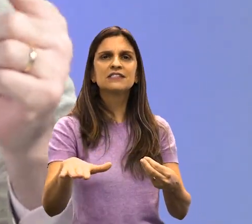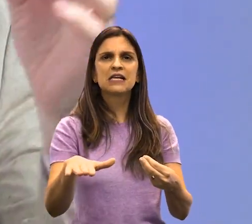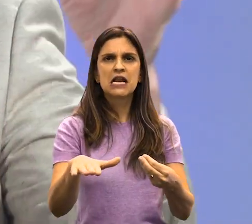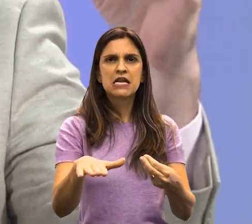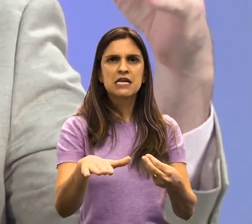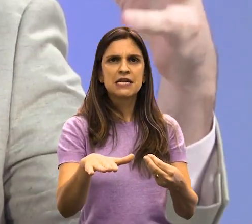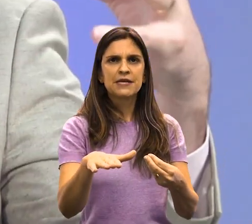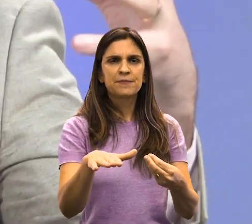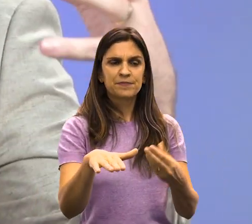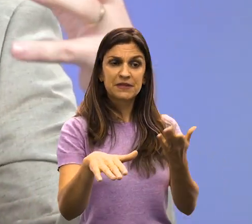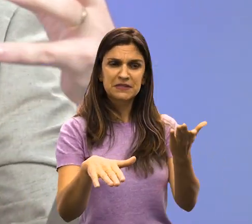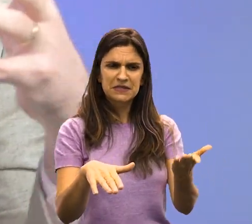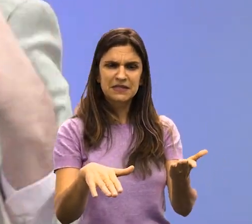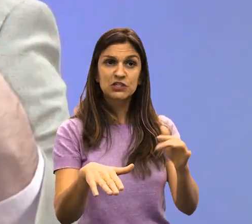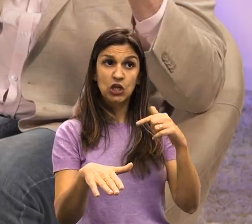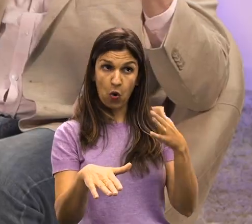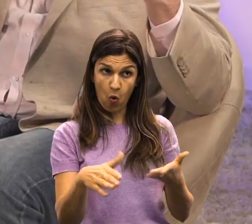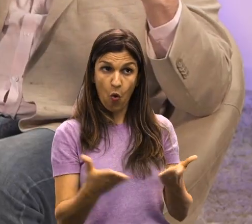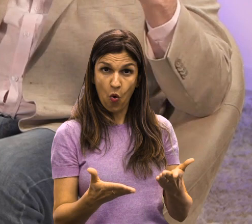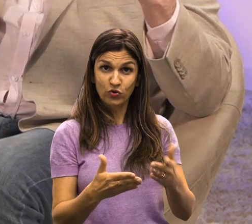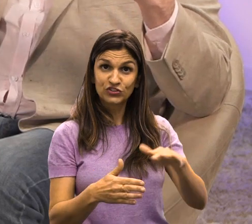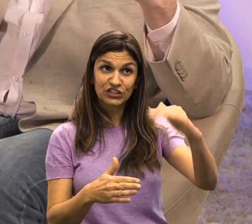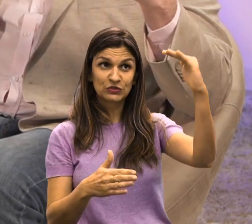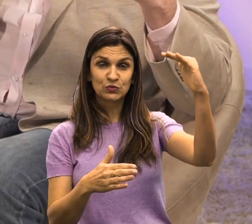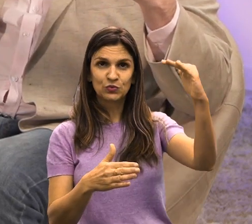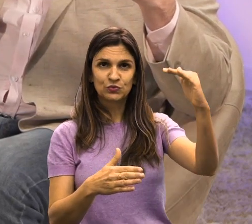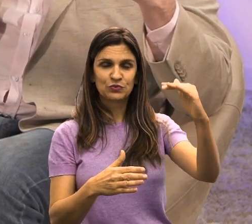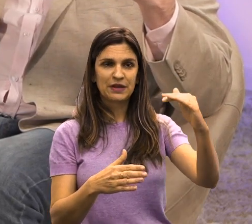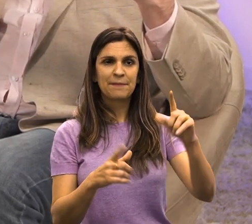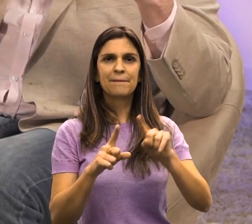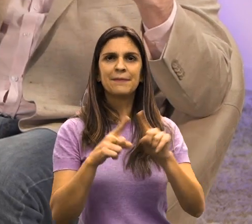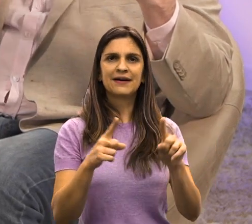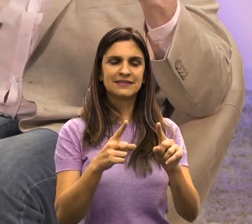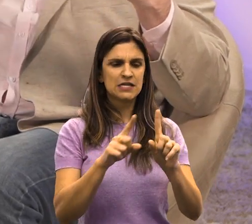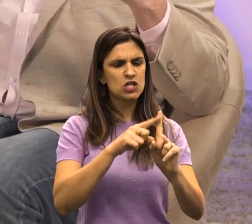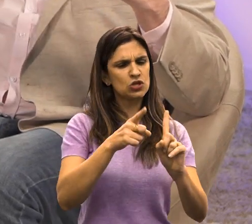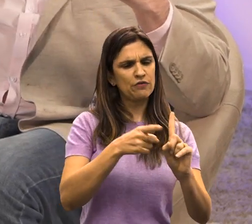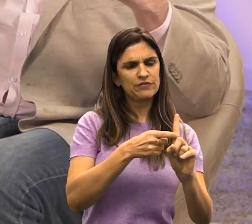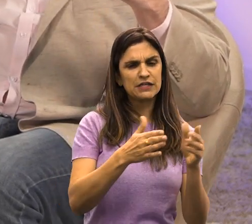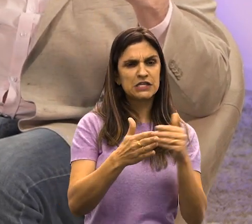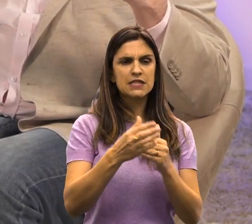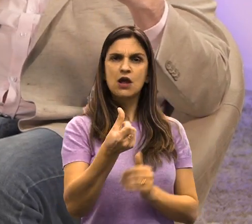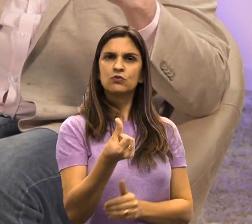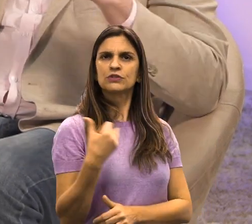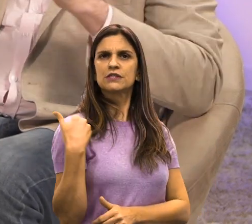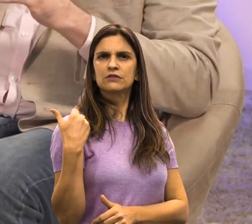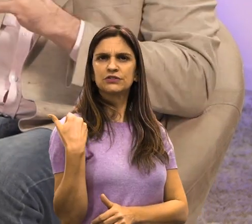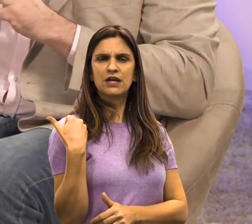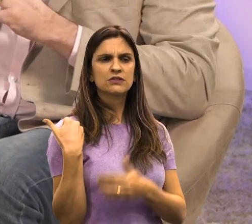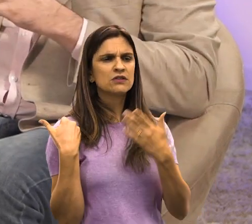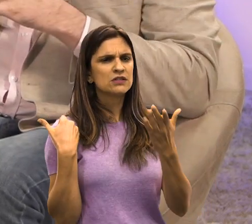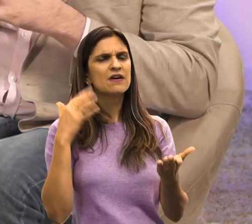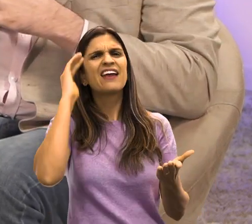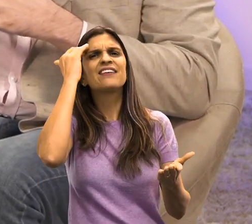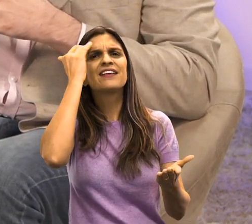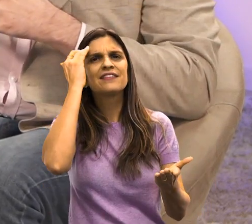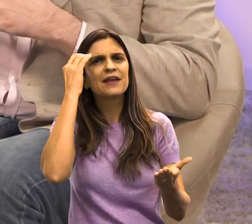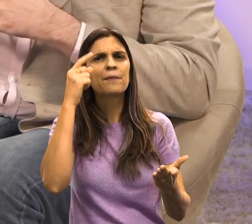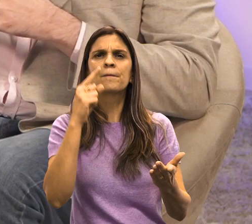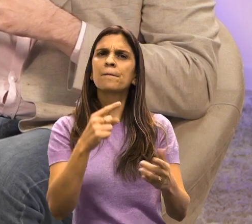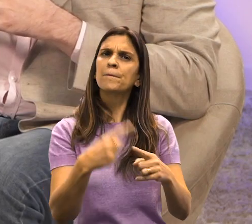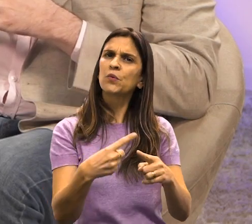0 a 6, da gravidez da mãe daquele detento, da gravidez dela, até os 6 anos de idade, você vai entender por que ele está